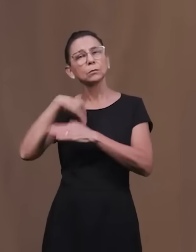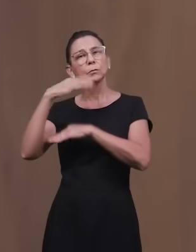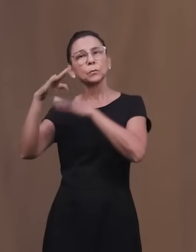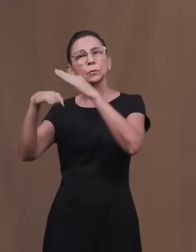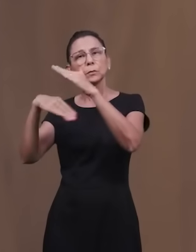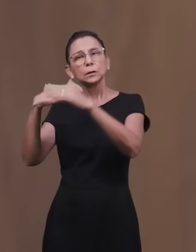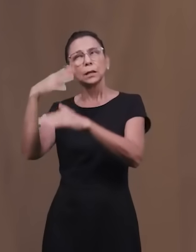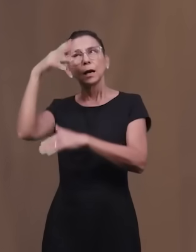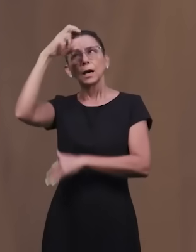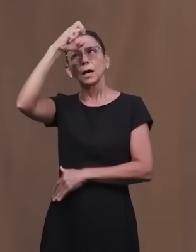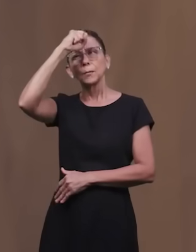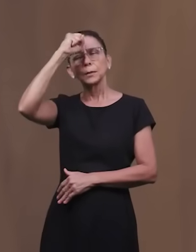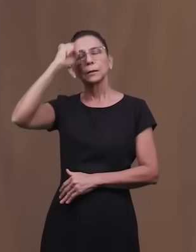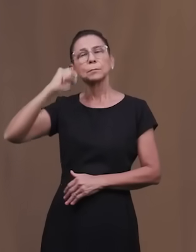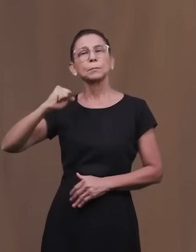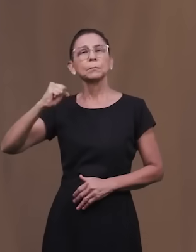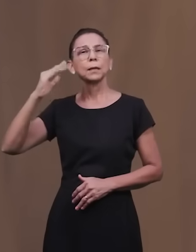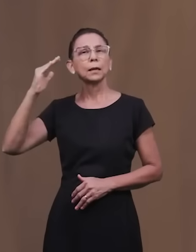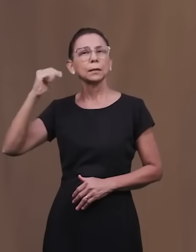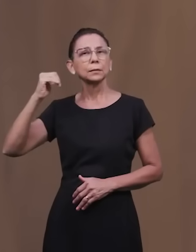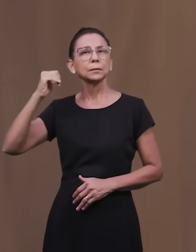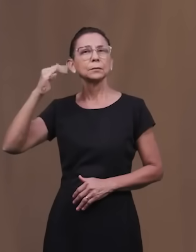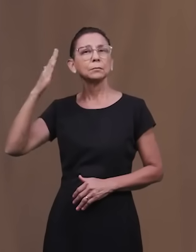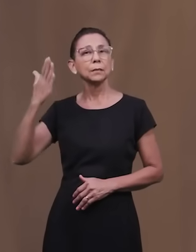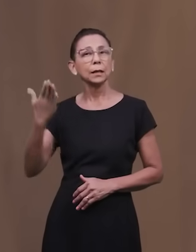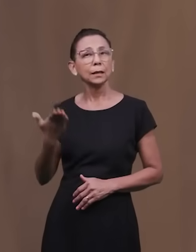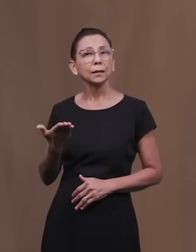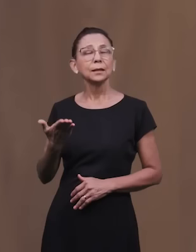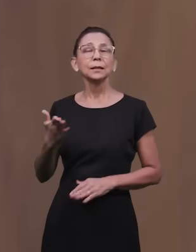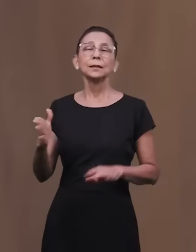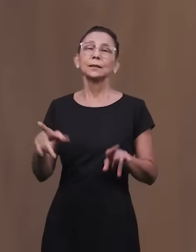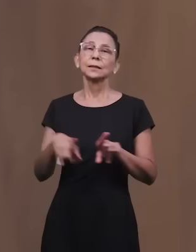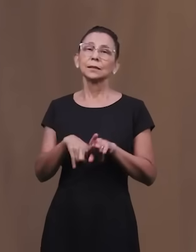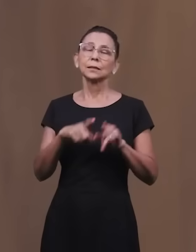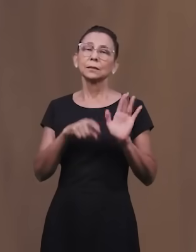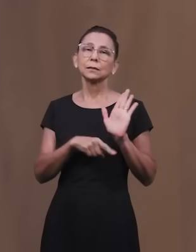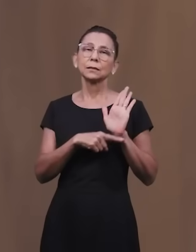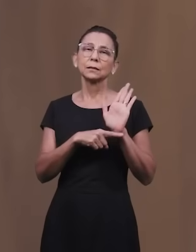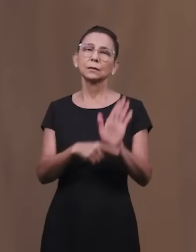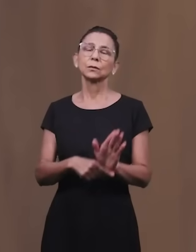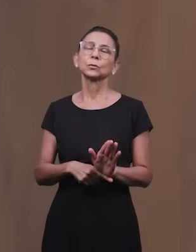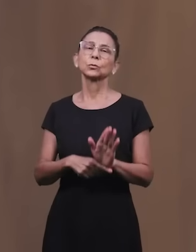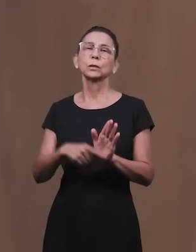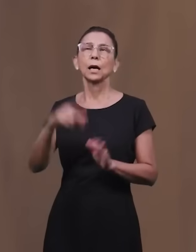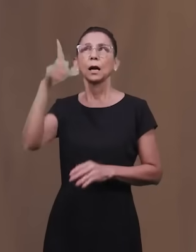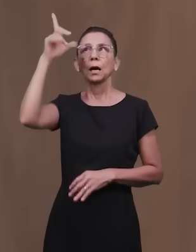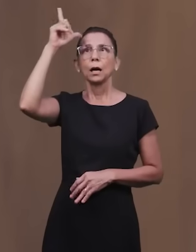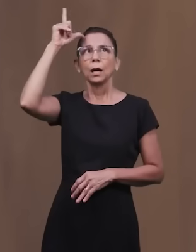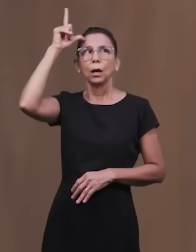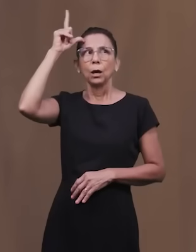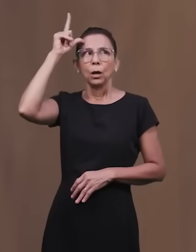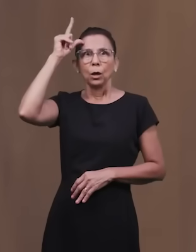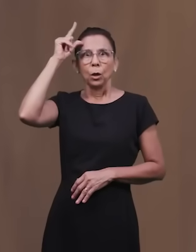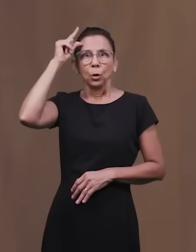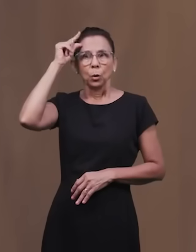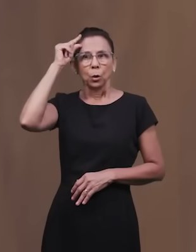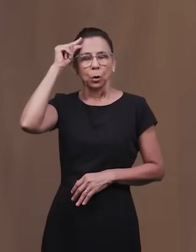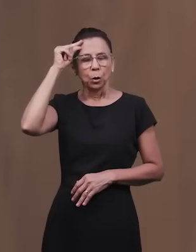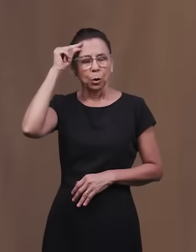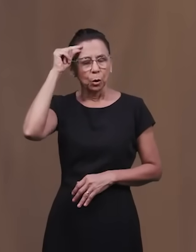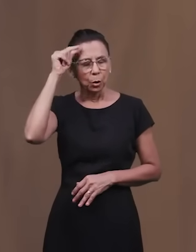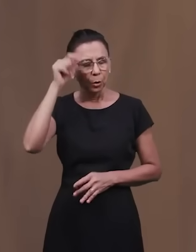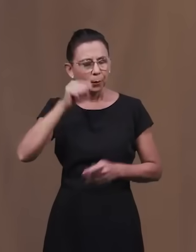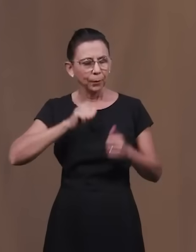de aprender, porque errar é aprender, também alivia essa pressão, essa carga de ter que dar